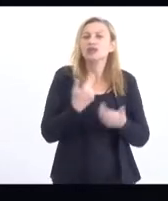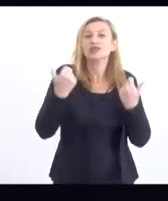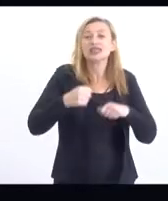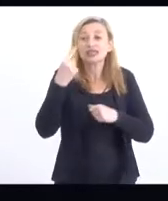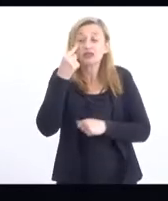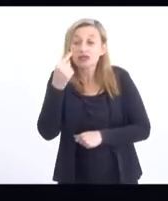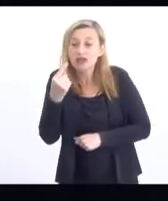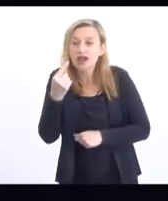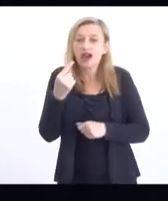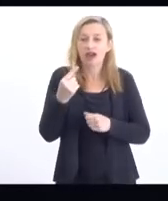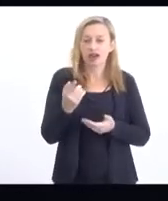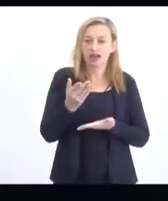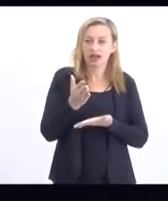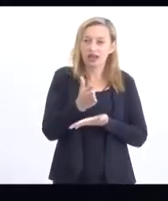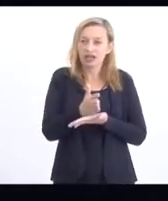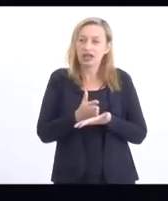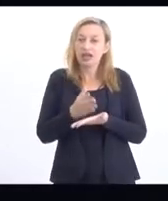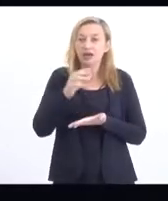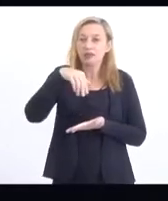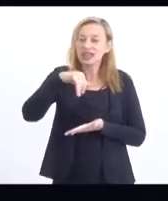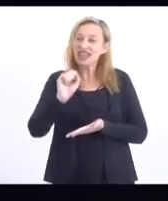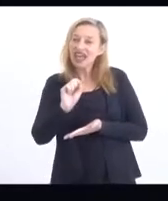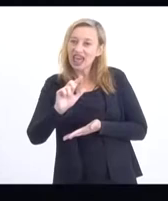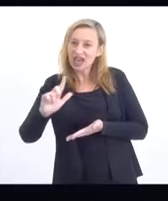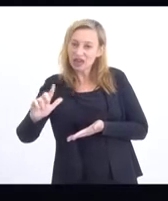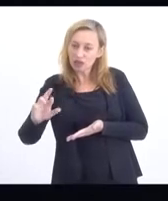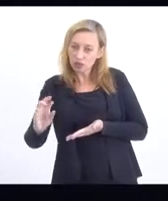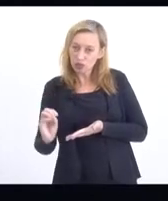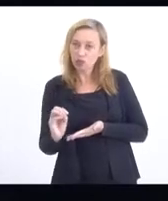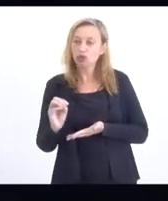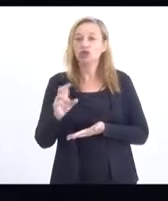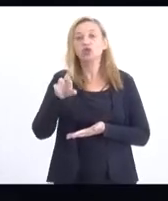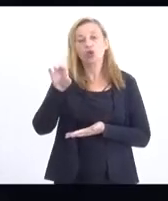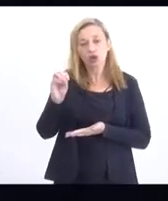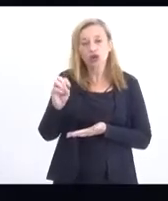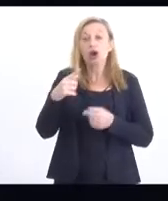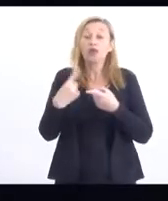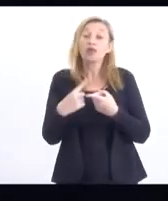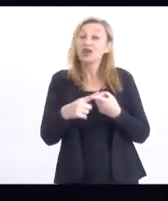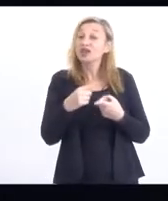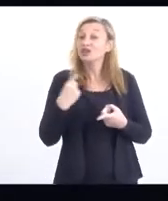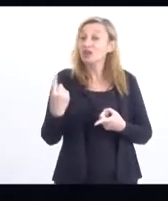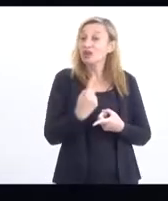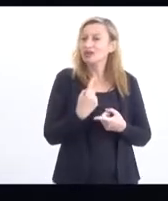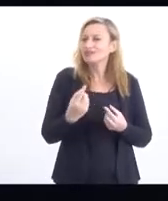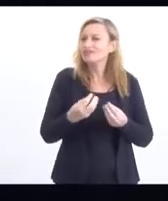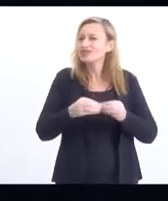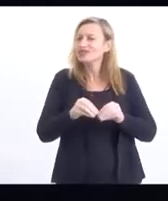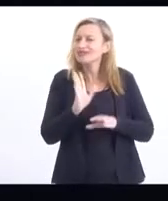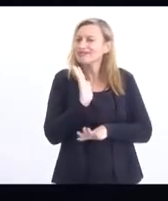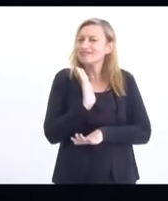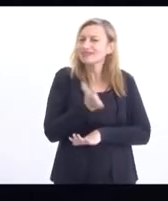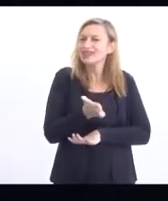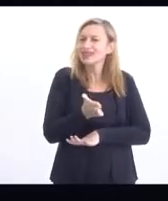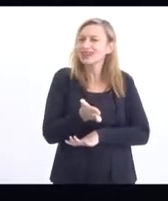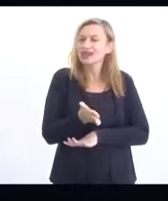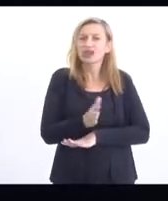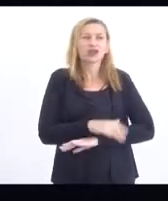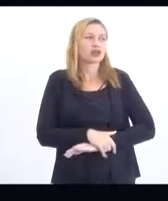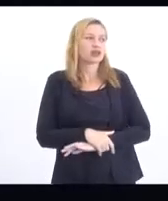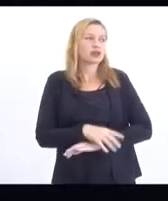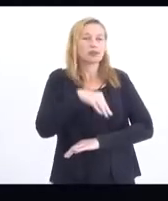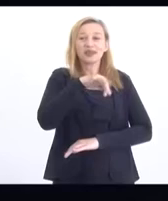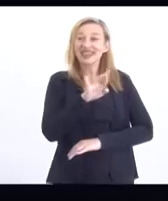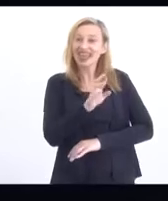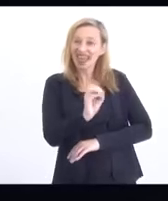a redivisão do minério, do ROD e do minério, porque nós somos atingidos diretamente pelo